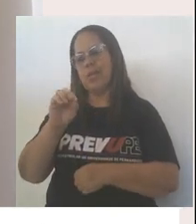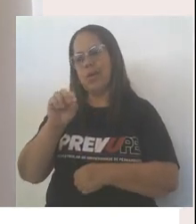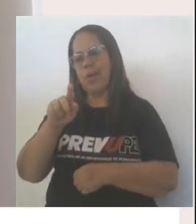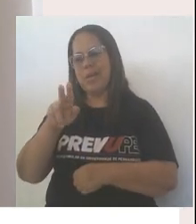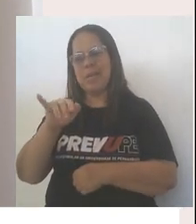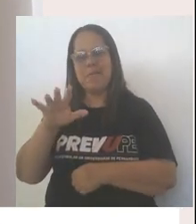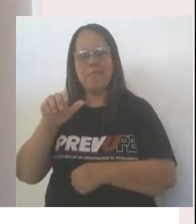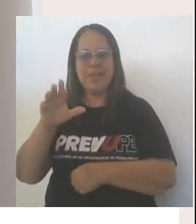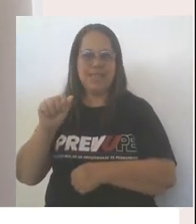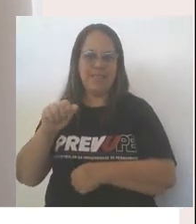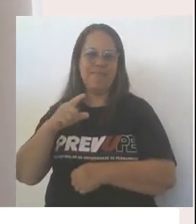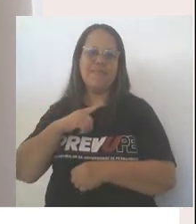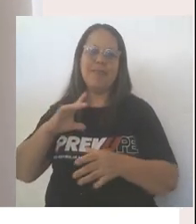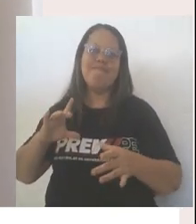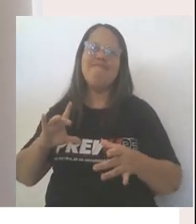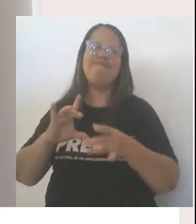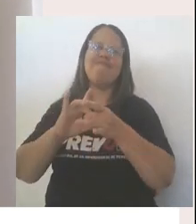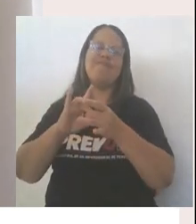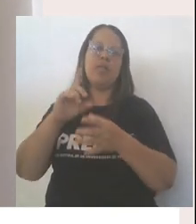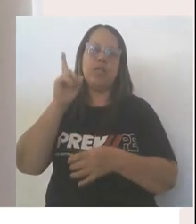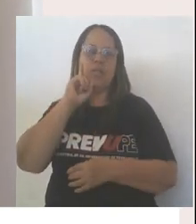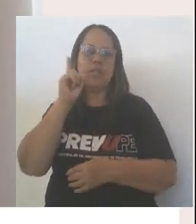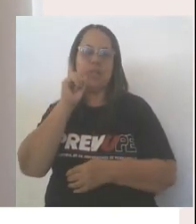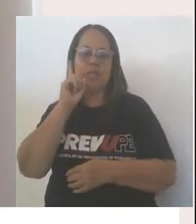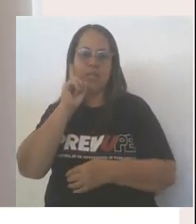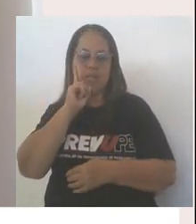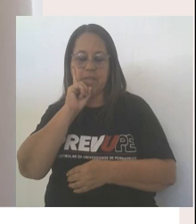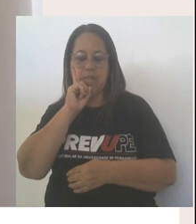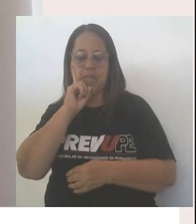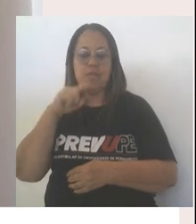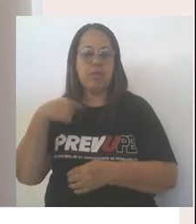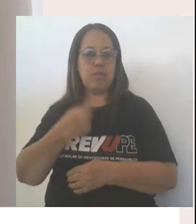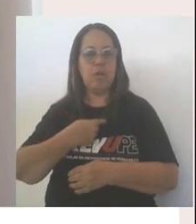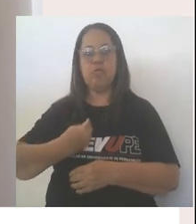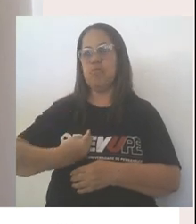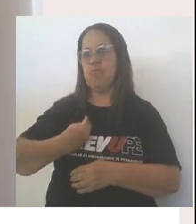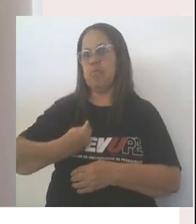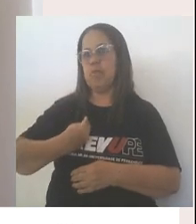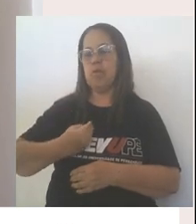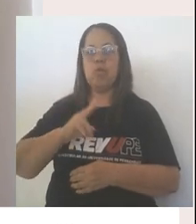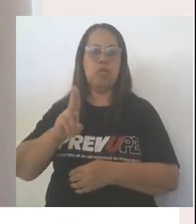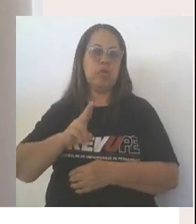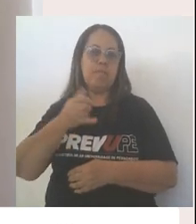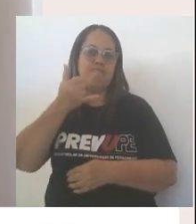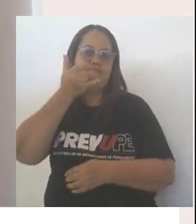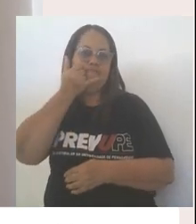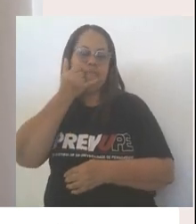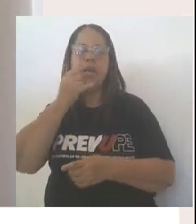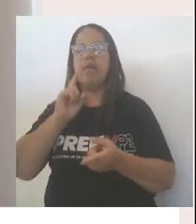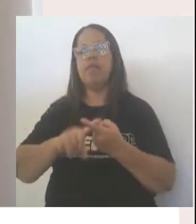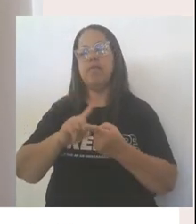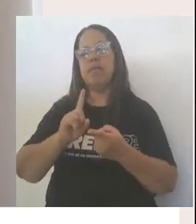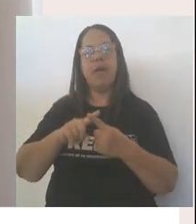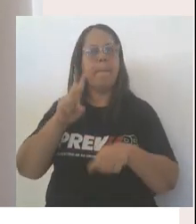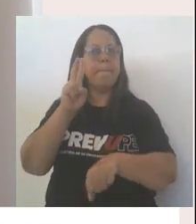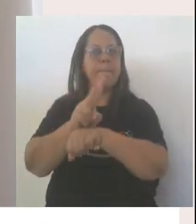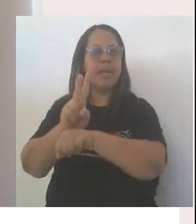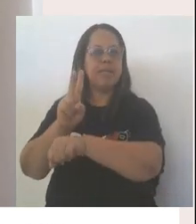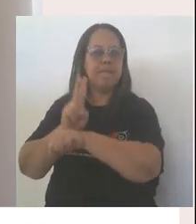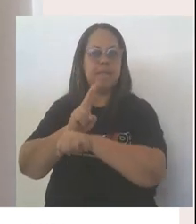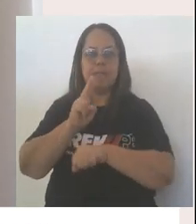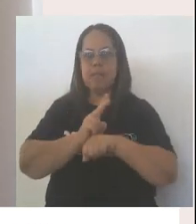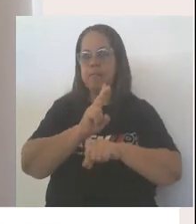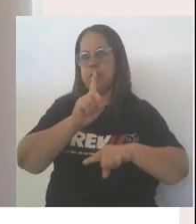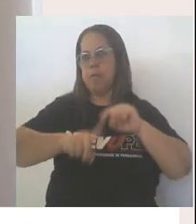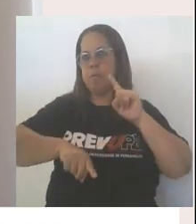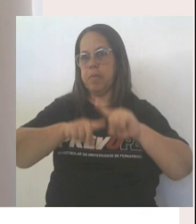dia, impactando desde nossa conveniência em usar dispositivos eletrônicos até a preservação de